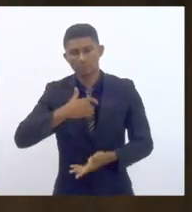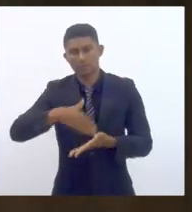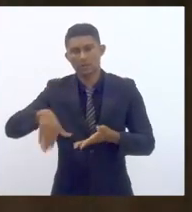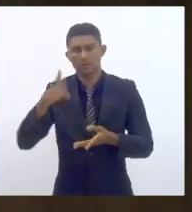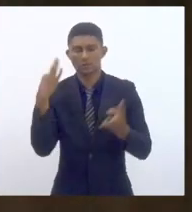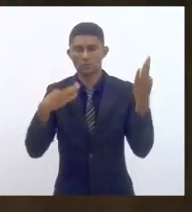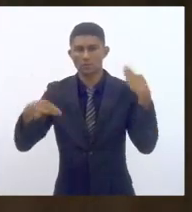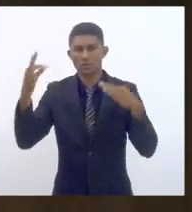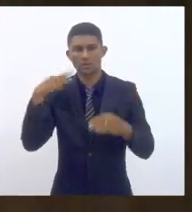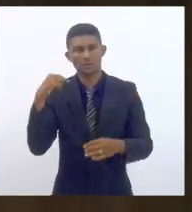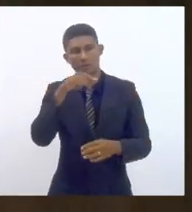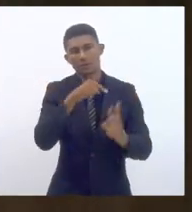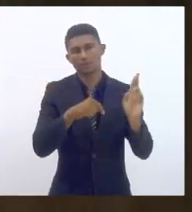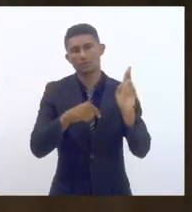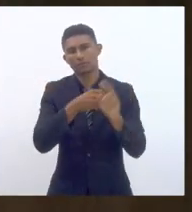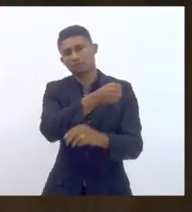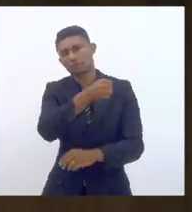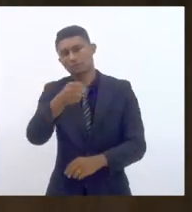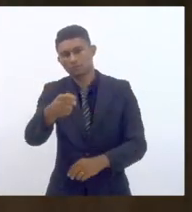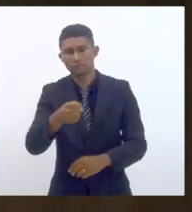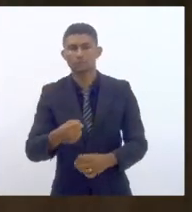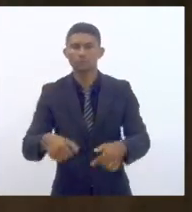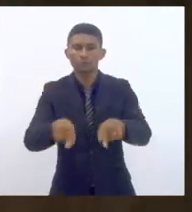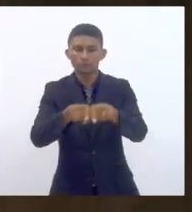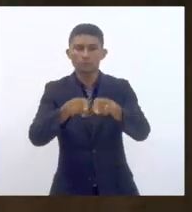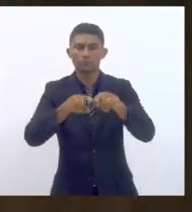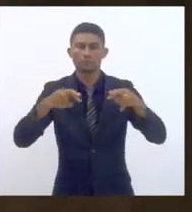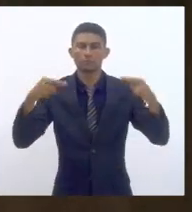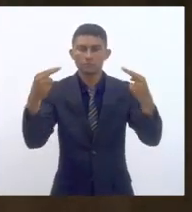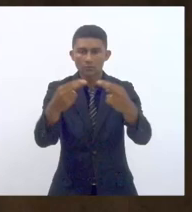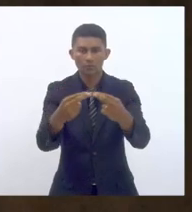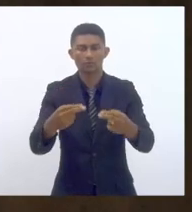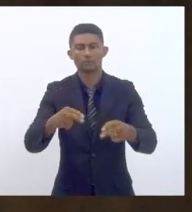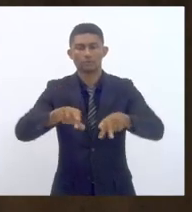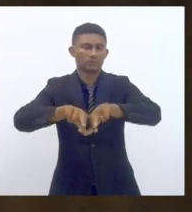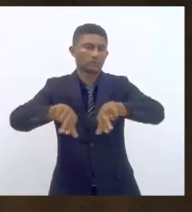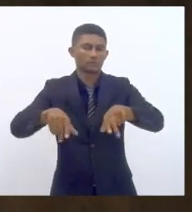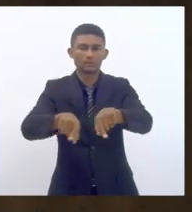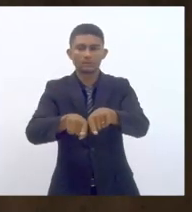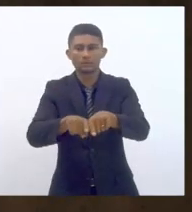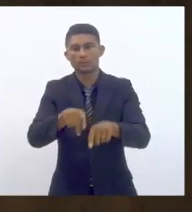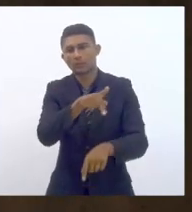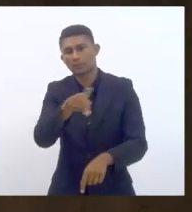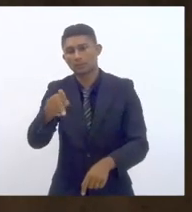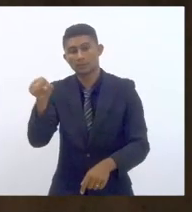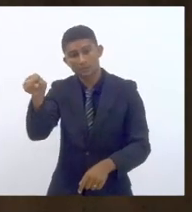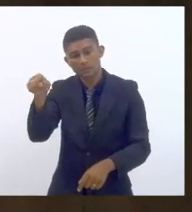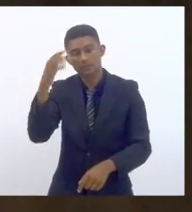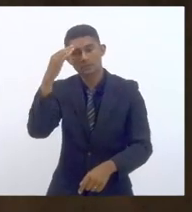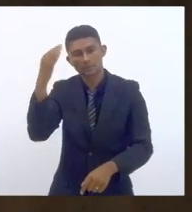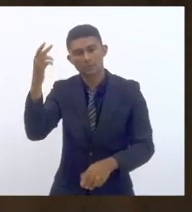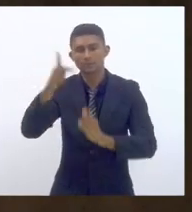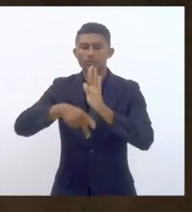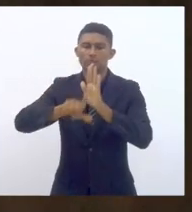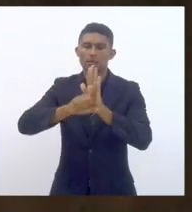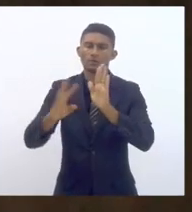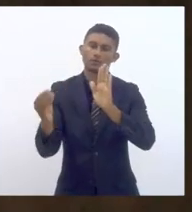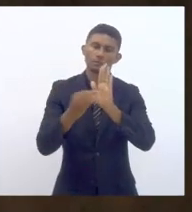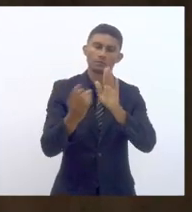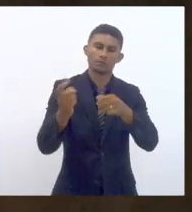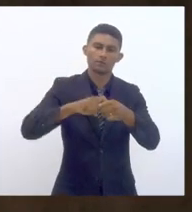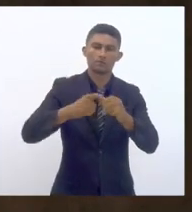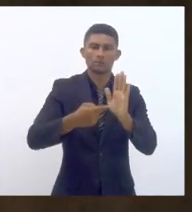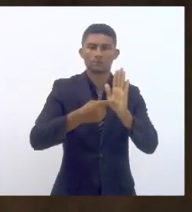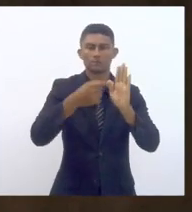processo de debate aqui. Tive o prazer de parecer das audiências públicas, mas agradecer à presidência pelo retorno do projeto, projeto de lei 278